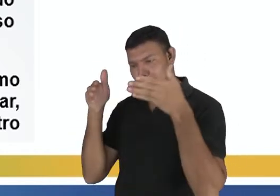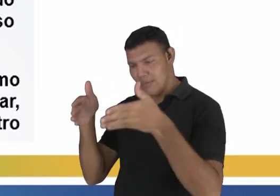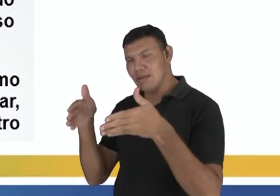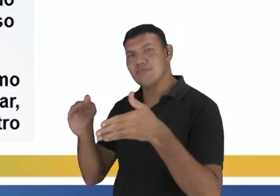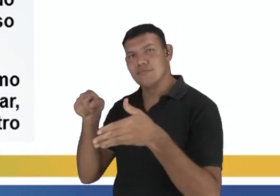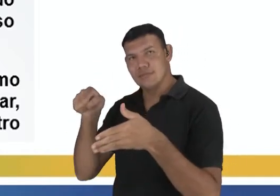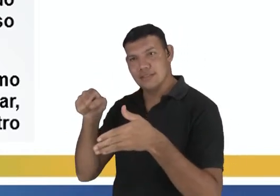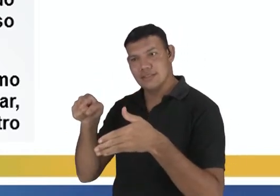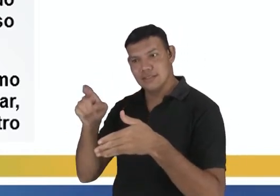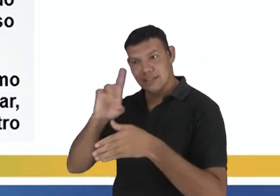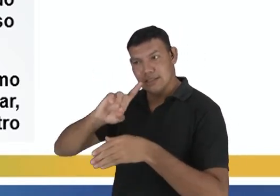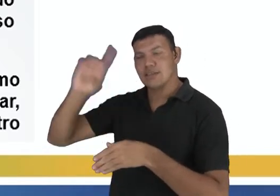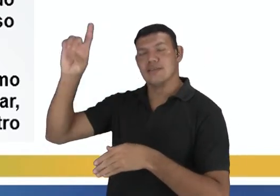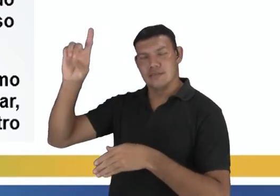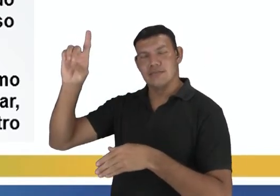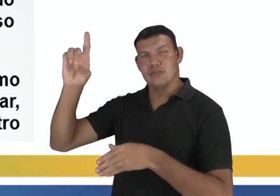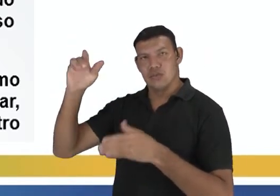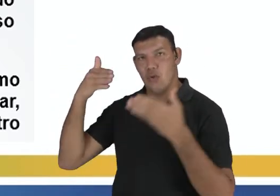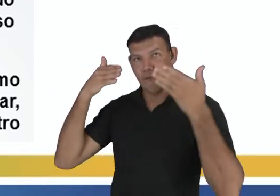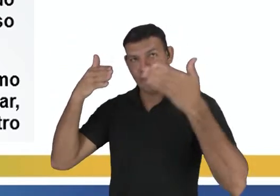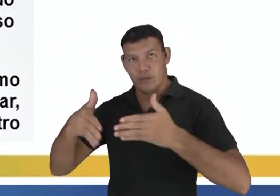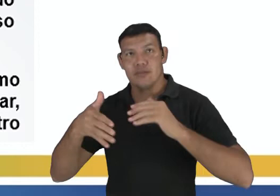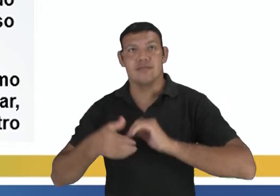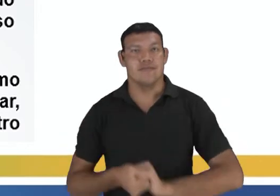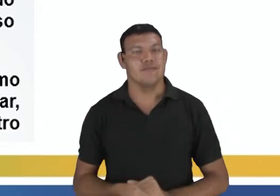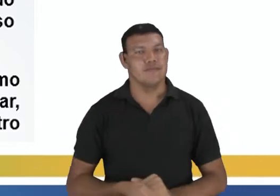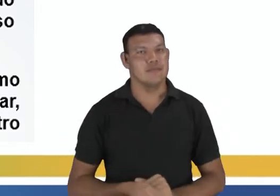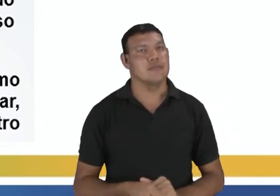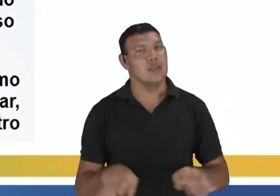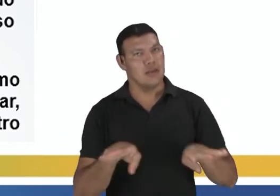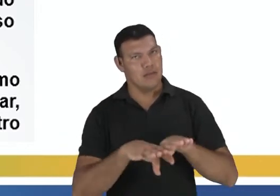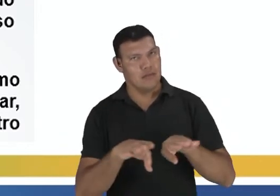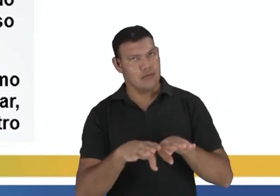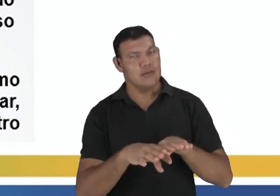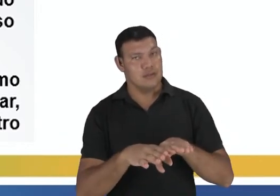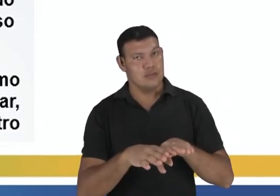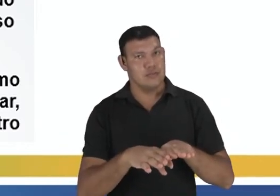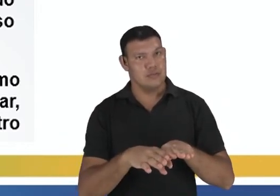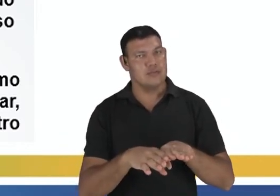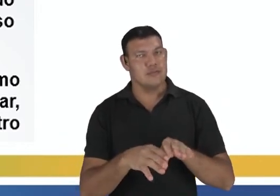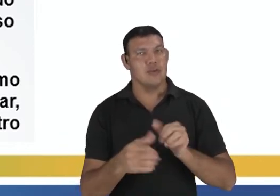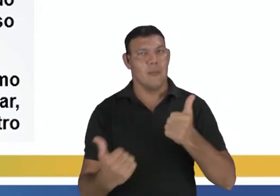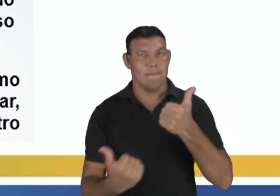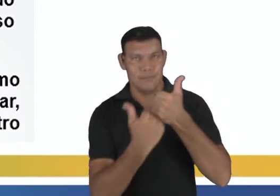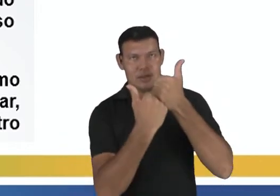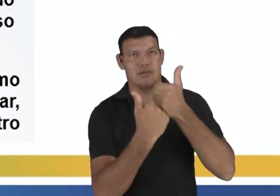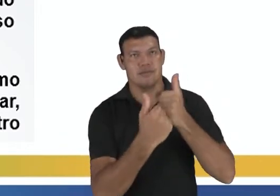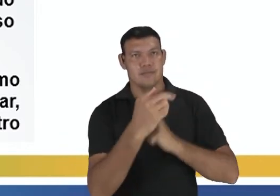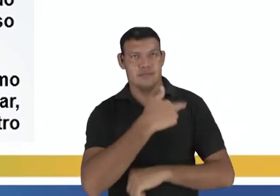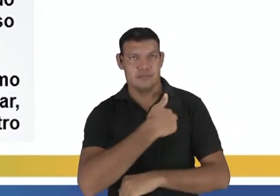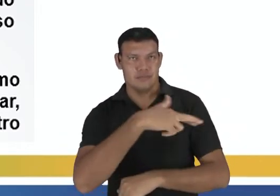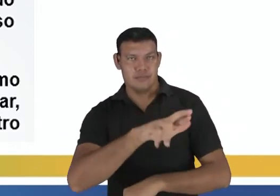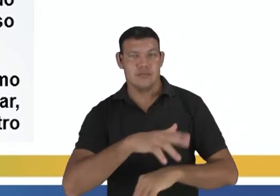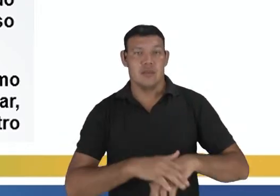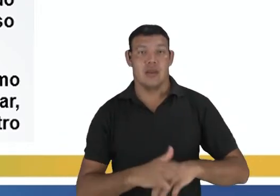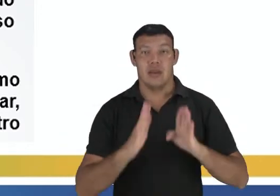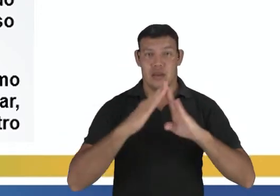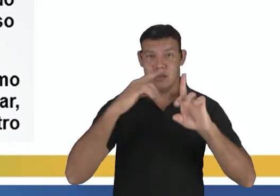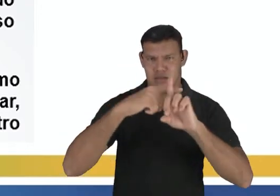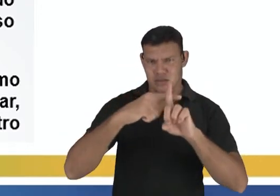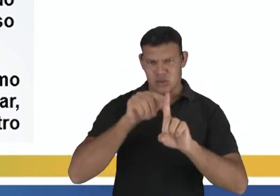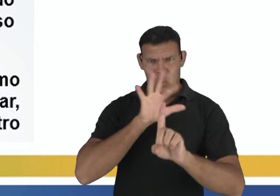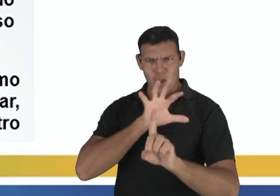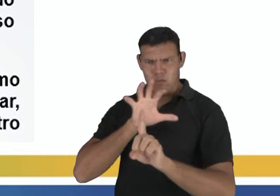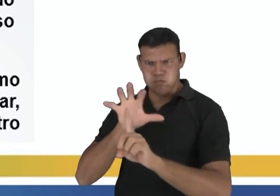essa justificativa era uma justificativa religiosa. E, assim, a Igreja ela tinha uma influência muito grande,